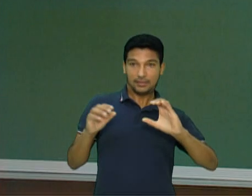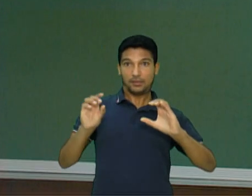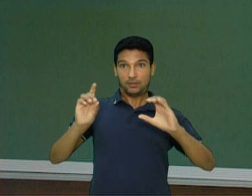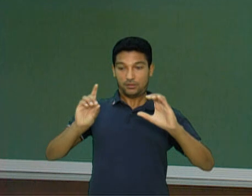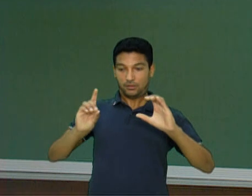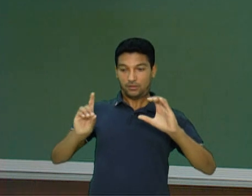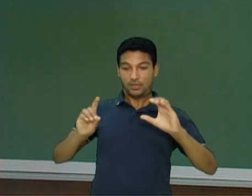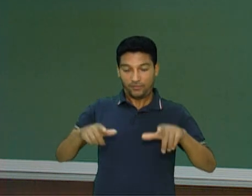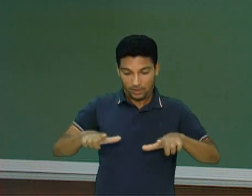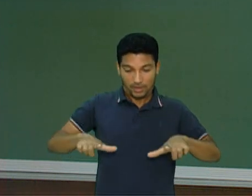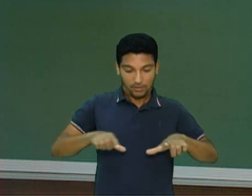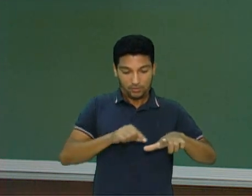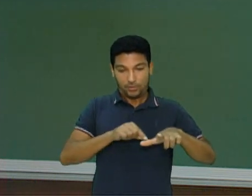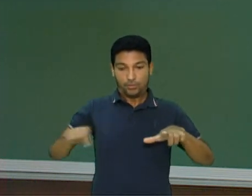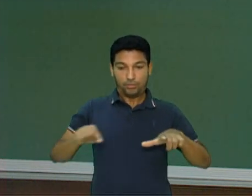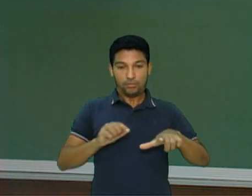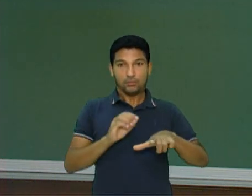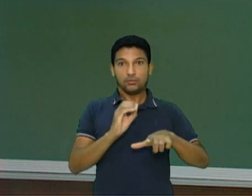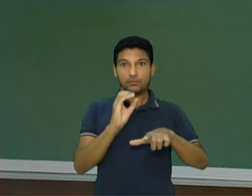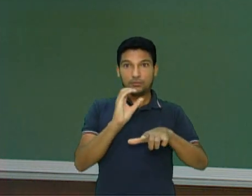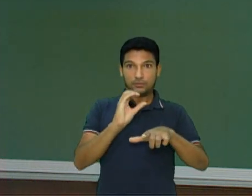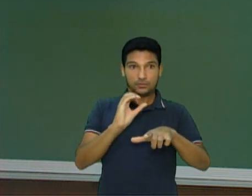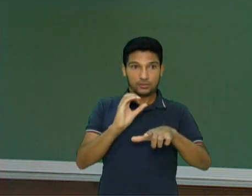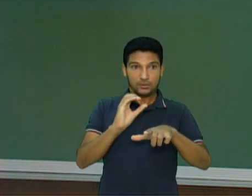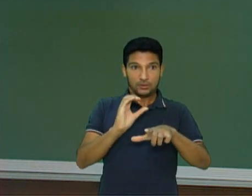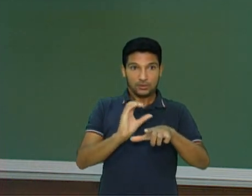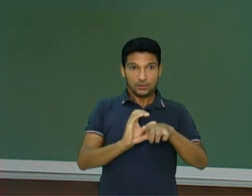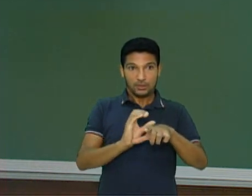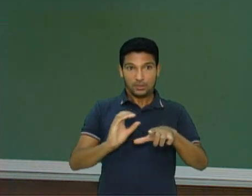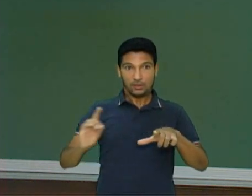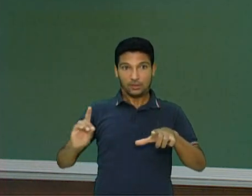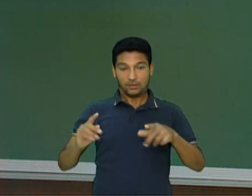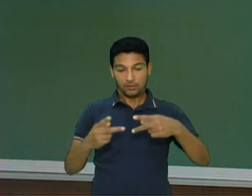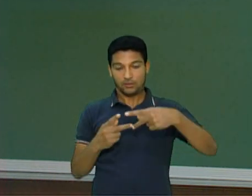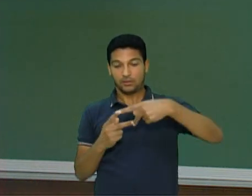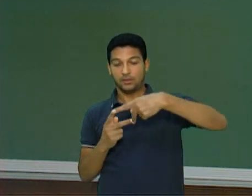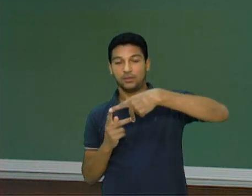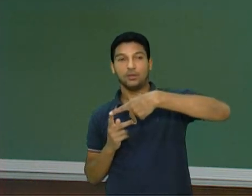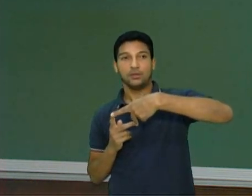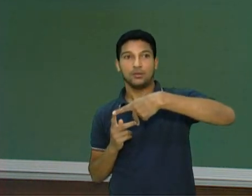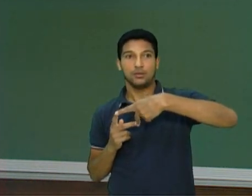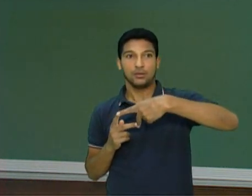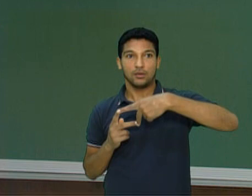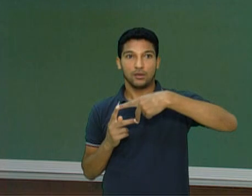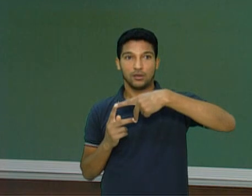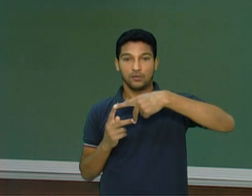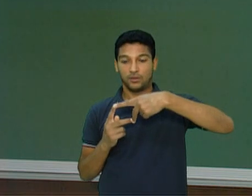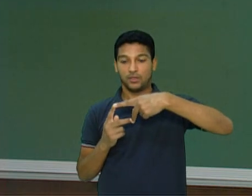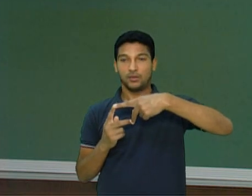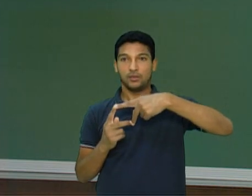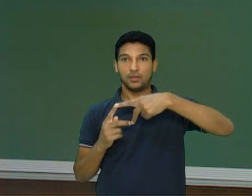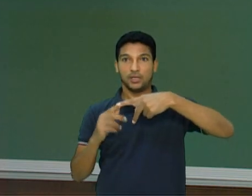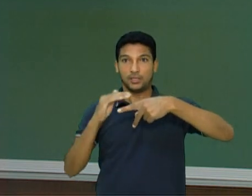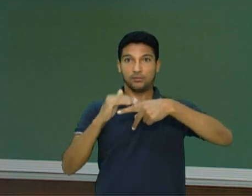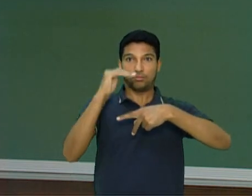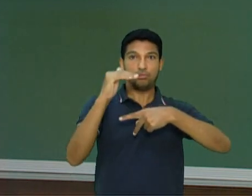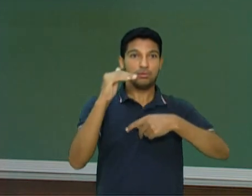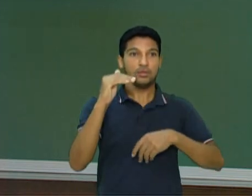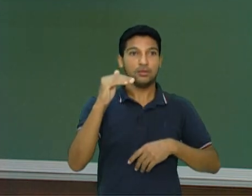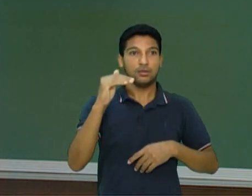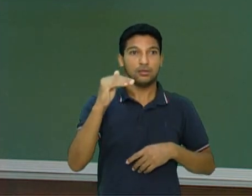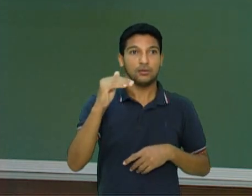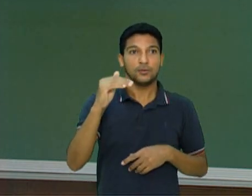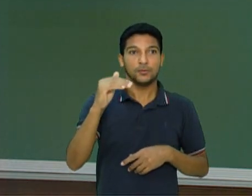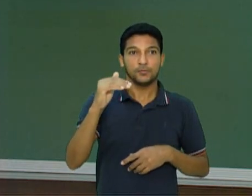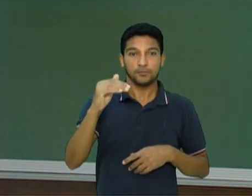no solo, C', D', é a projeção do segmento CD, é esse aqui que está acima do solo, ok? Sobre